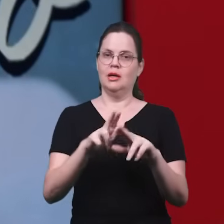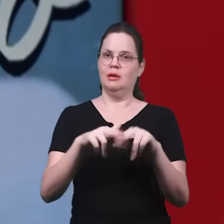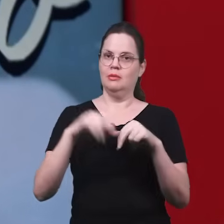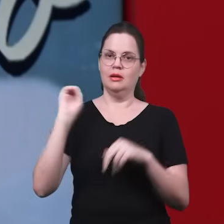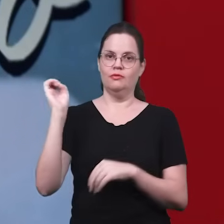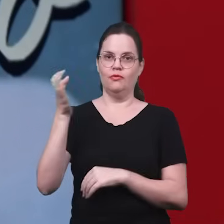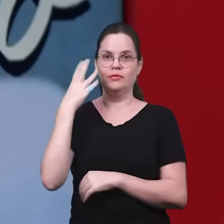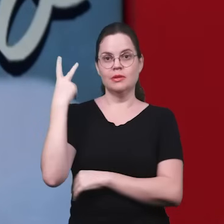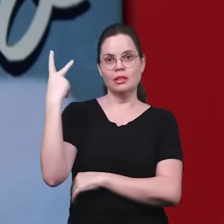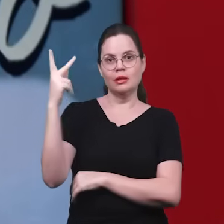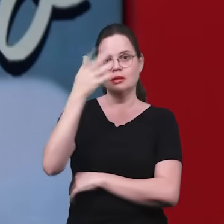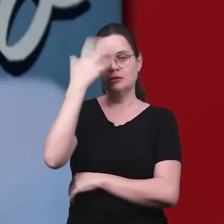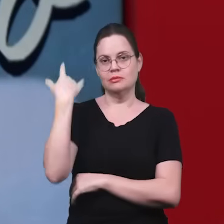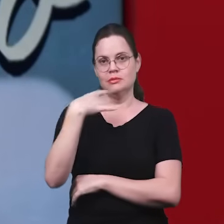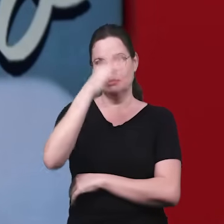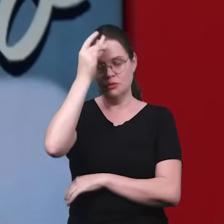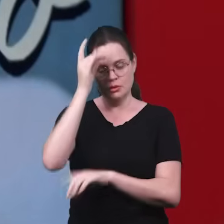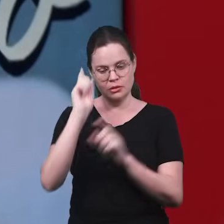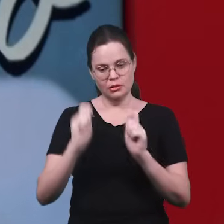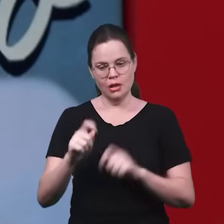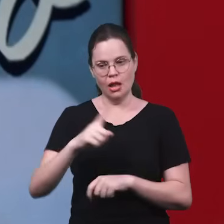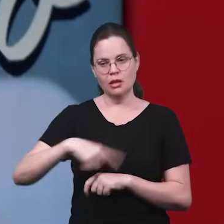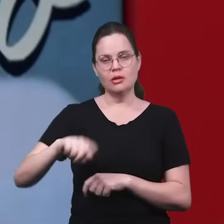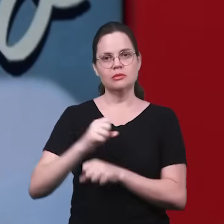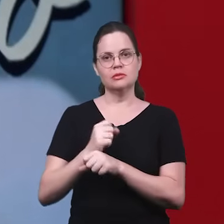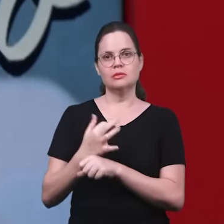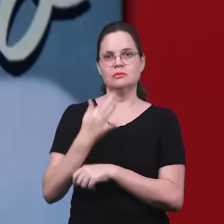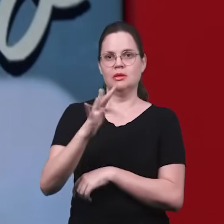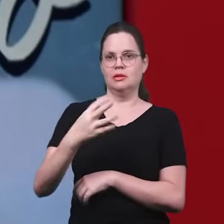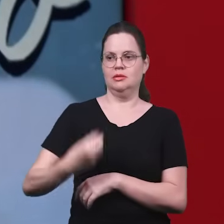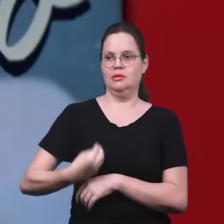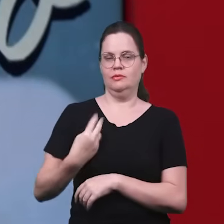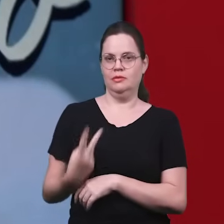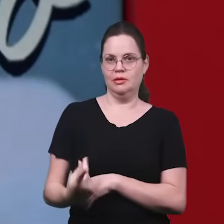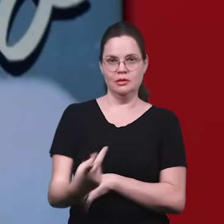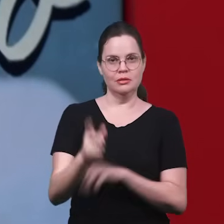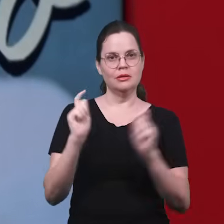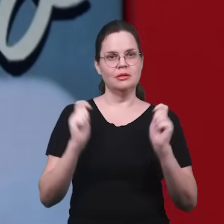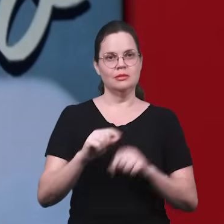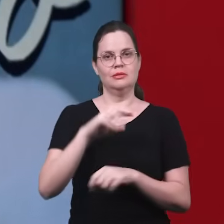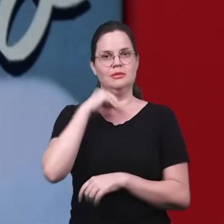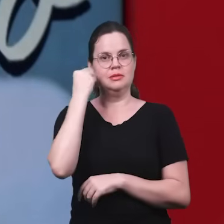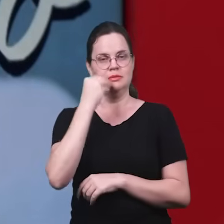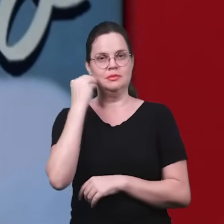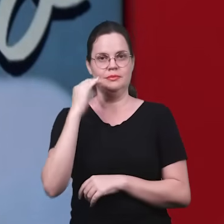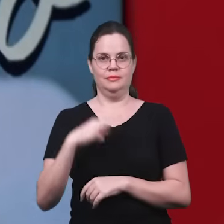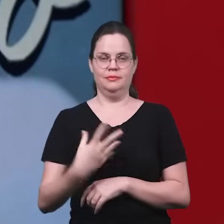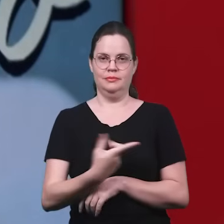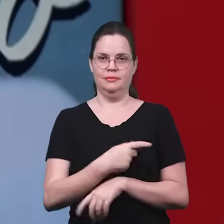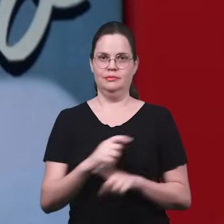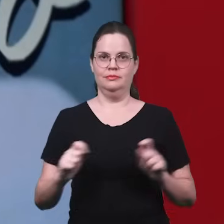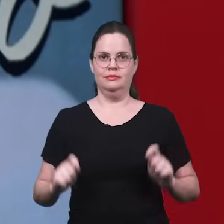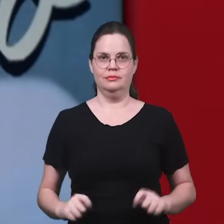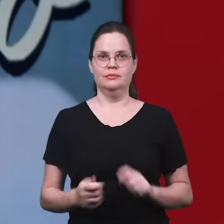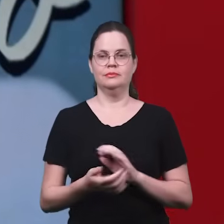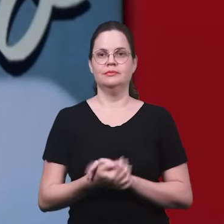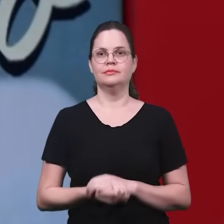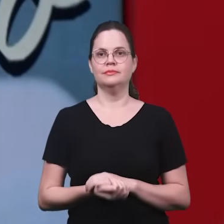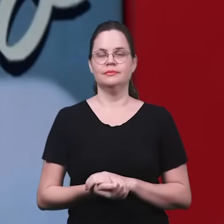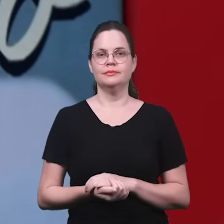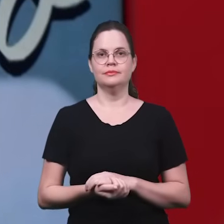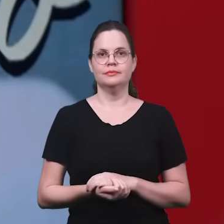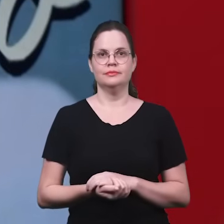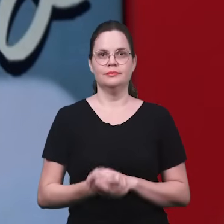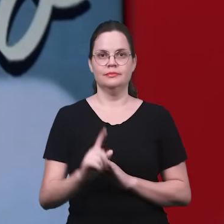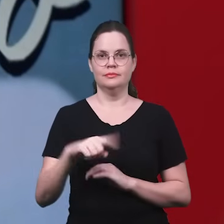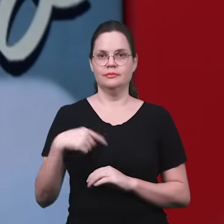revelação que o homem tem uma esperança de vida eterna, tem uma experiência de salvação. Então, nós queremos